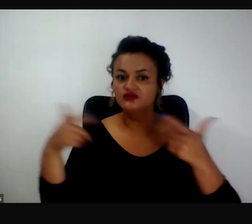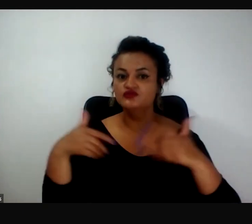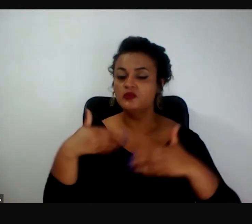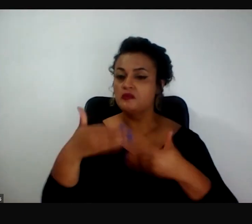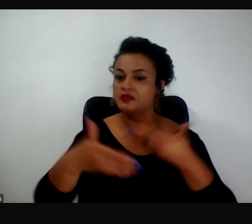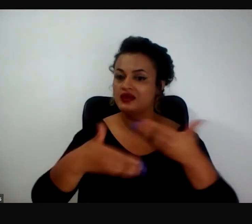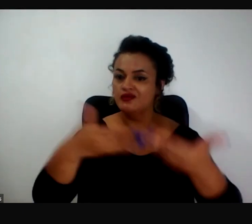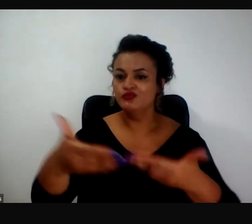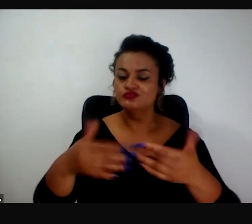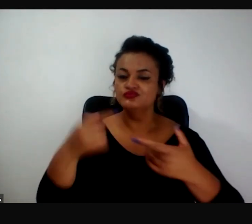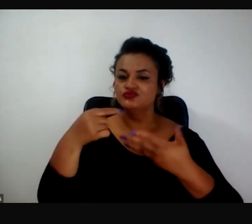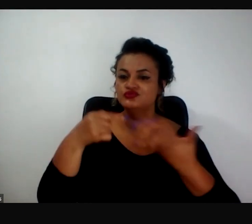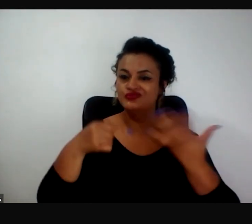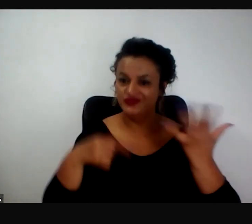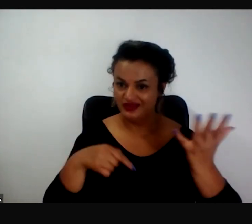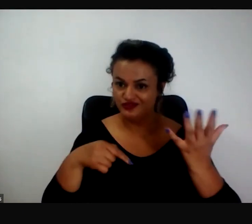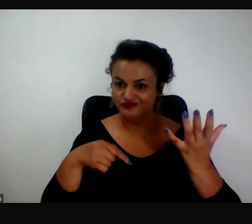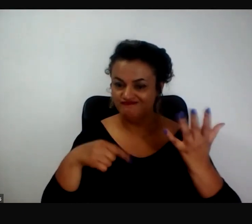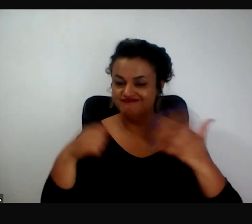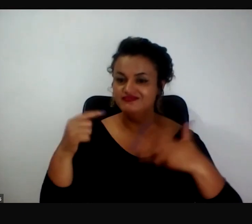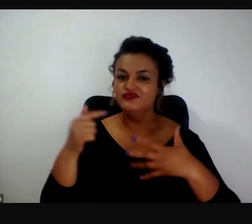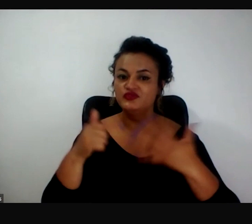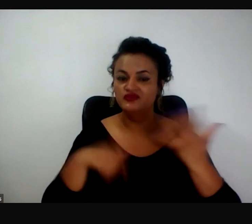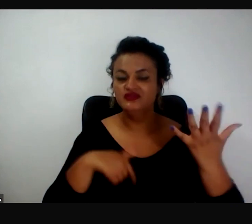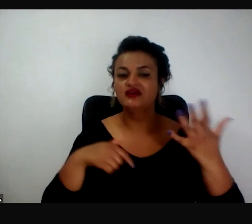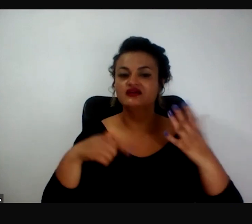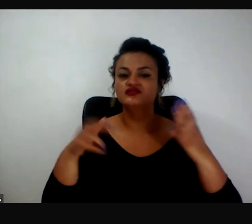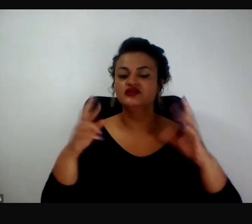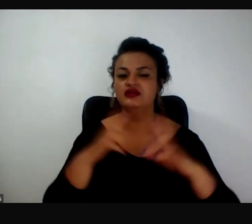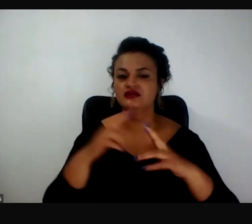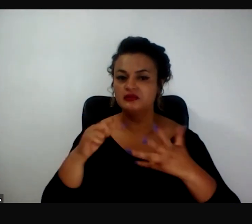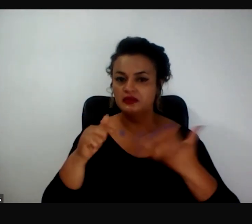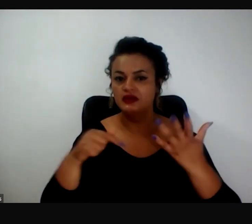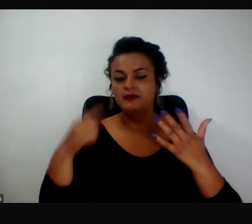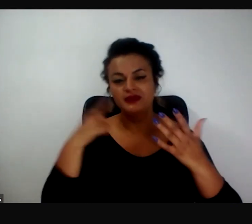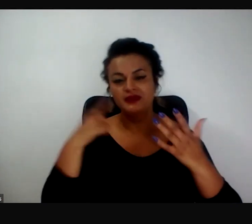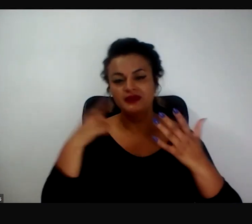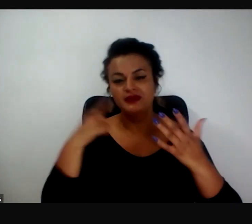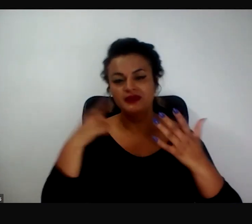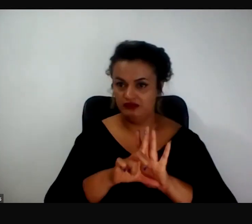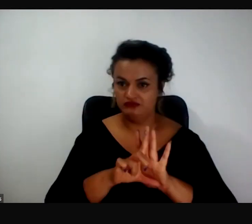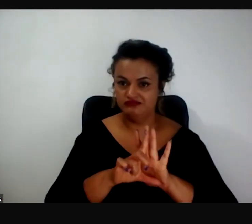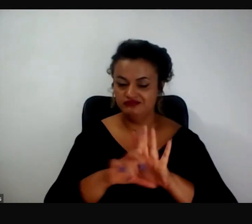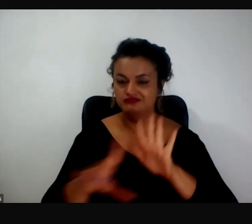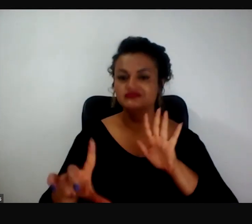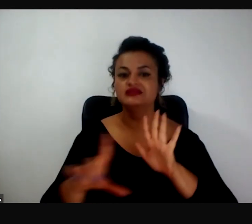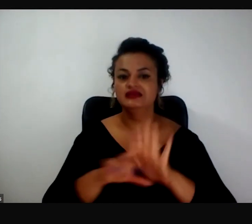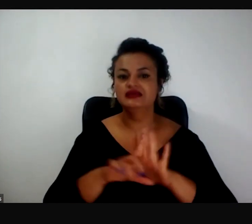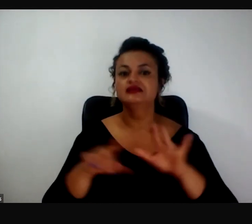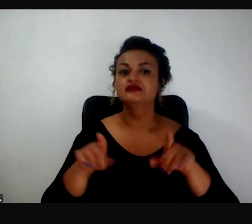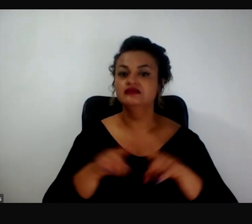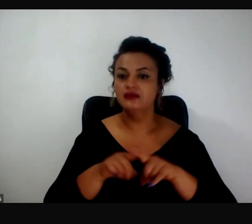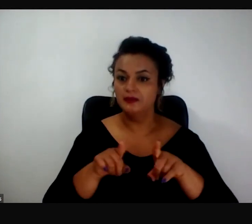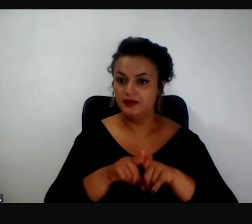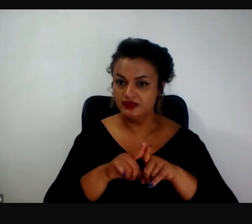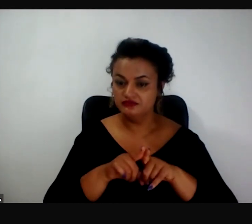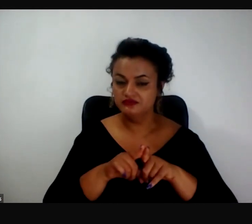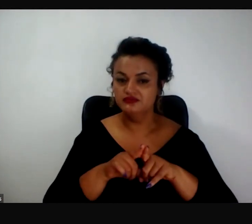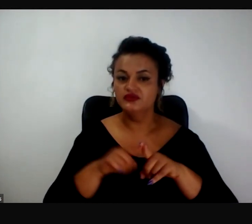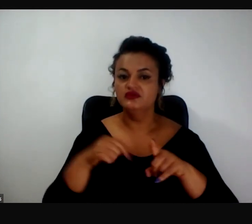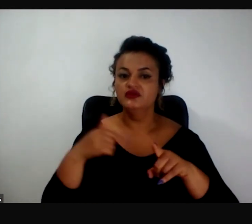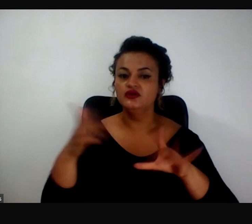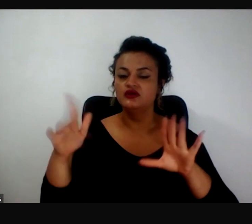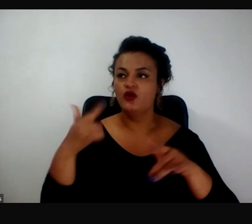nulidade de infrações por lei substantiva e também por infrações